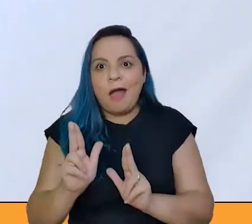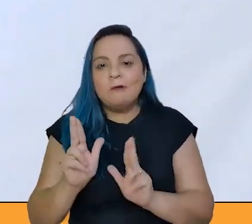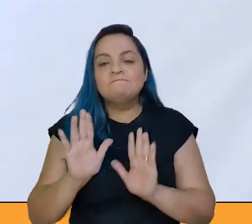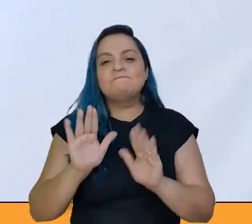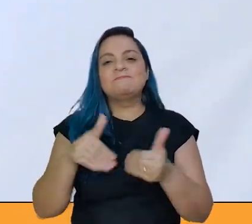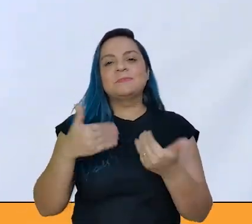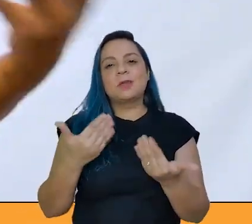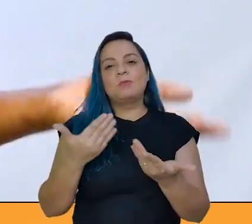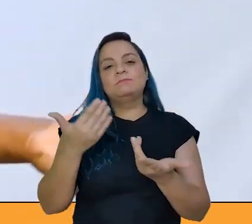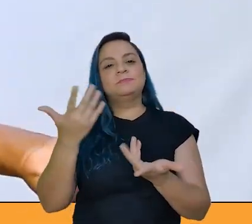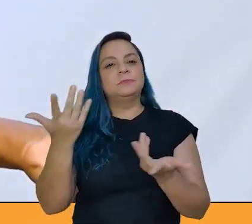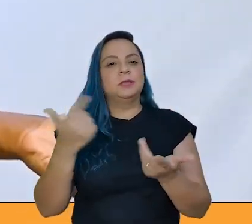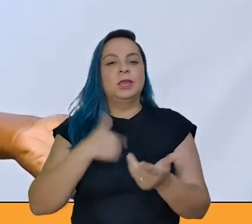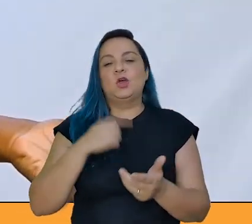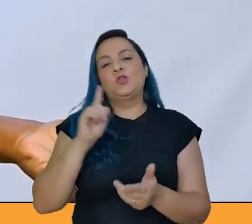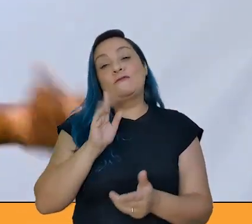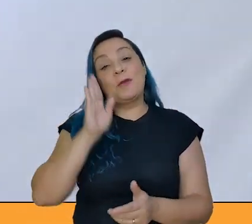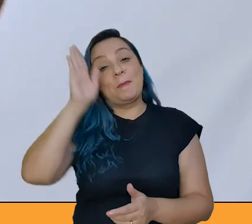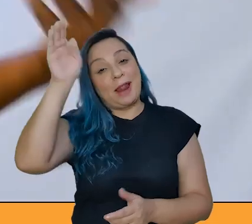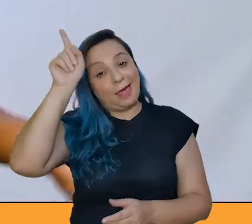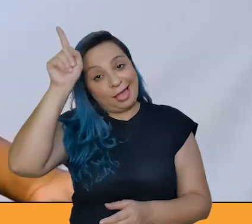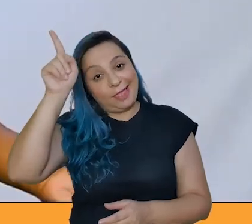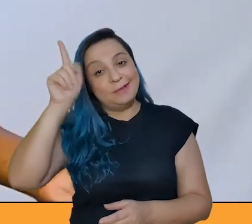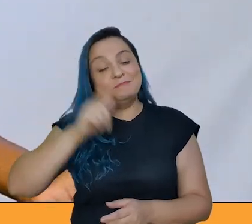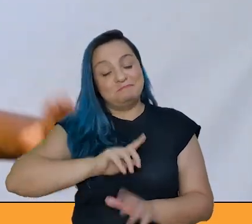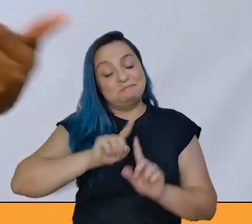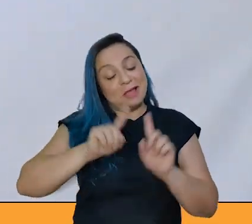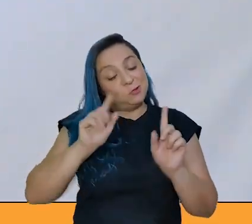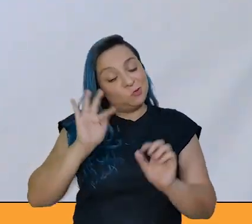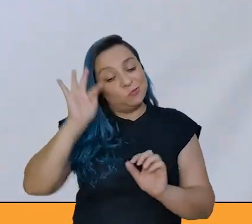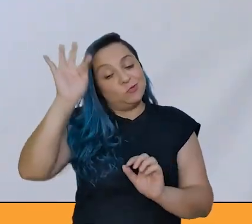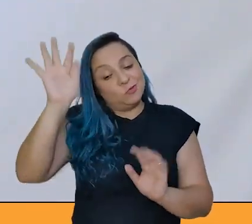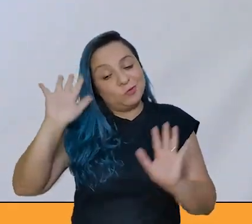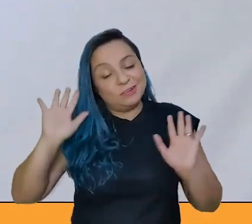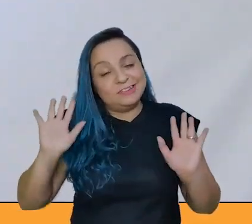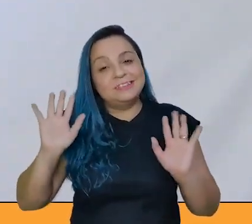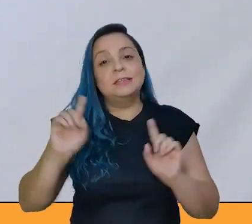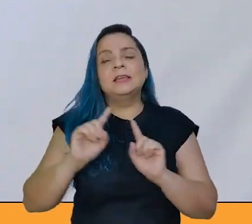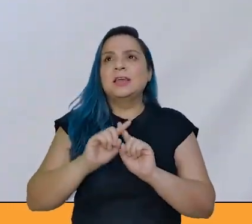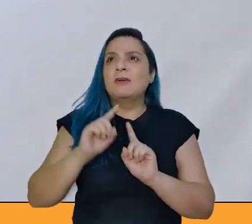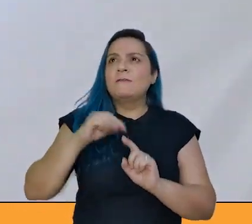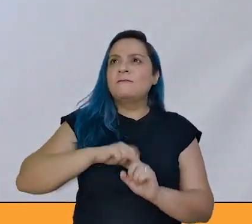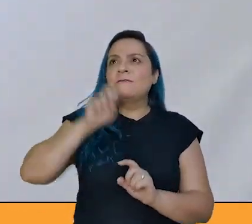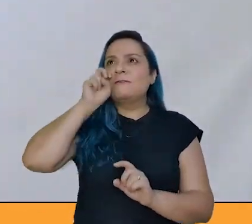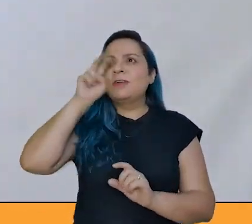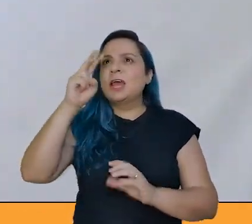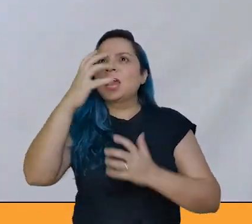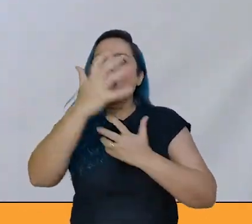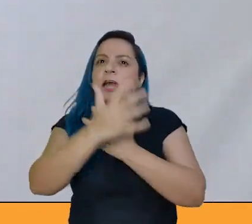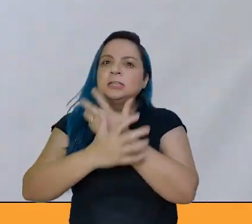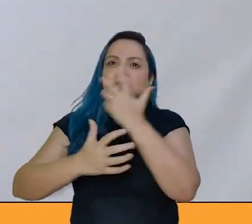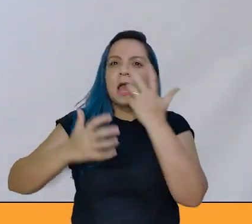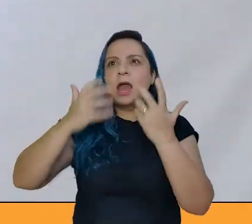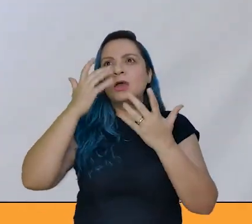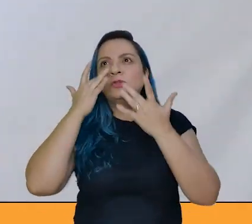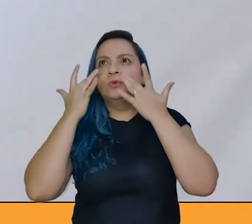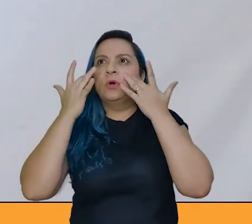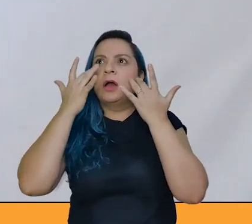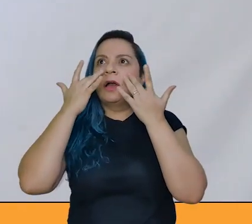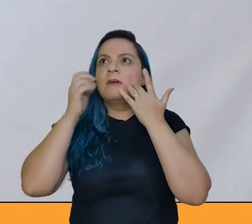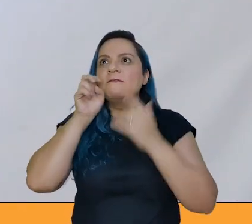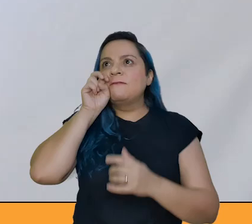nas mesmas coisas, assim. Eu não fui para Broadway ainda, talvez um dia, mas vê-la lá, vê-la cantar, vê-la atuar